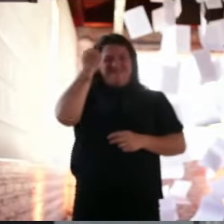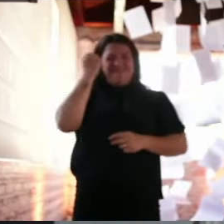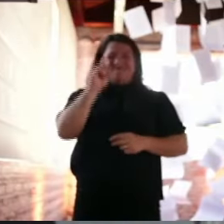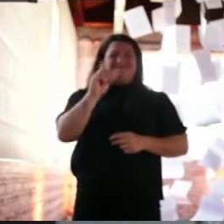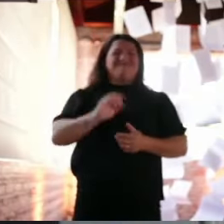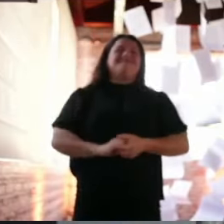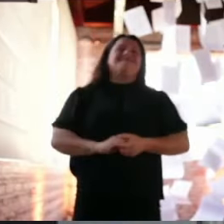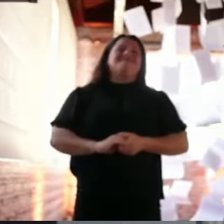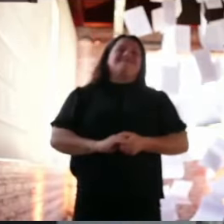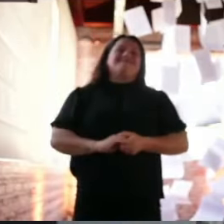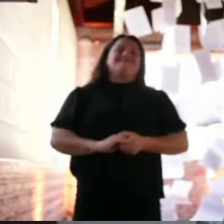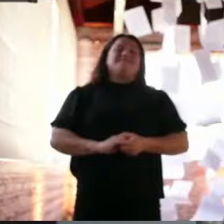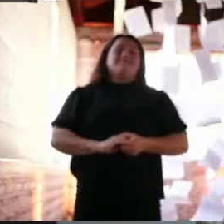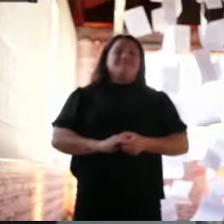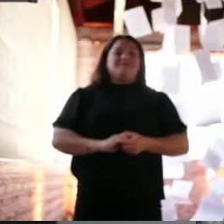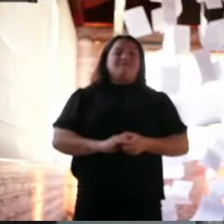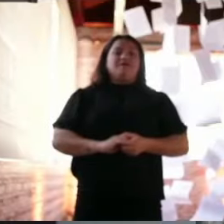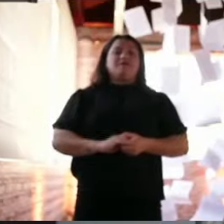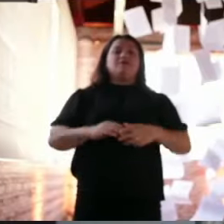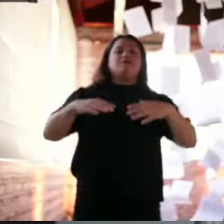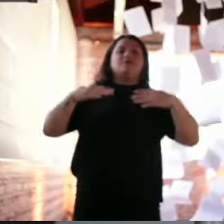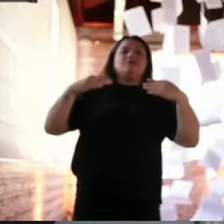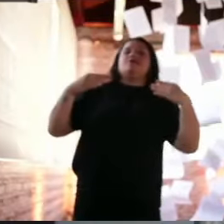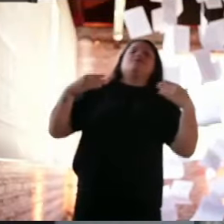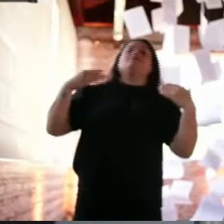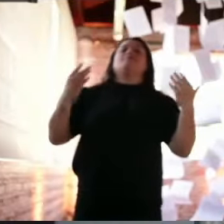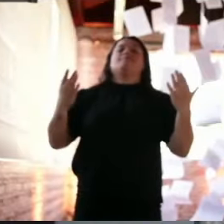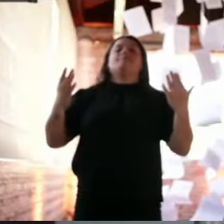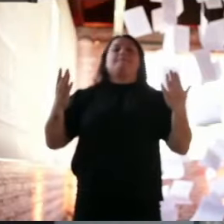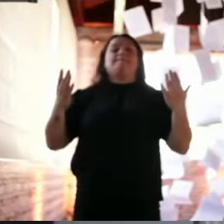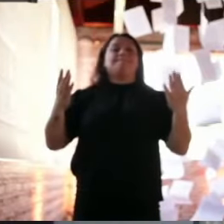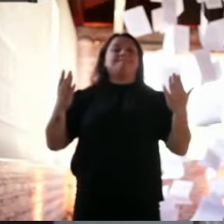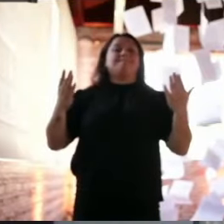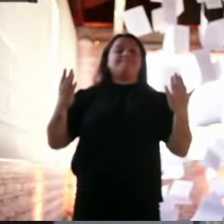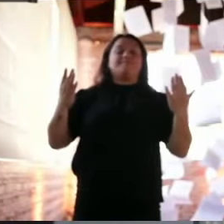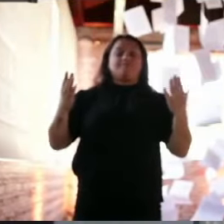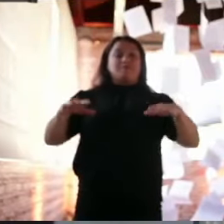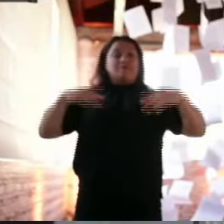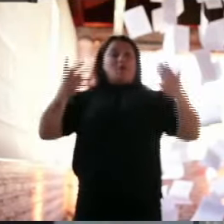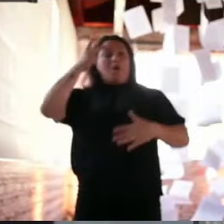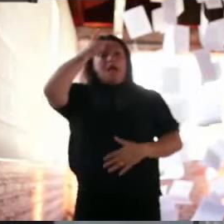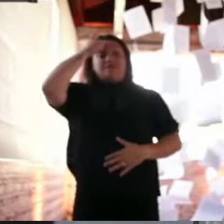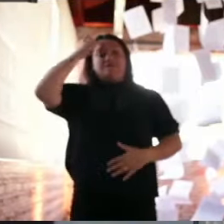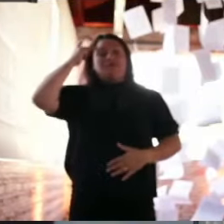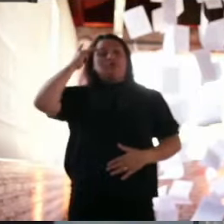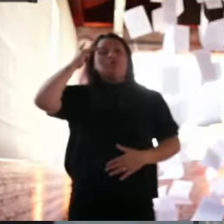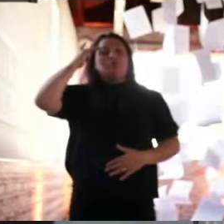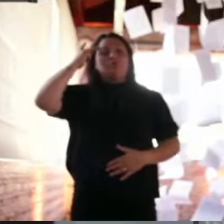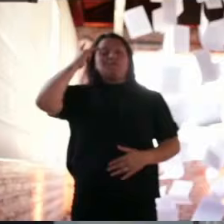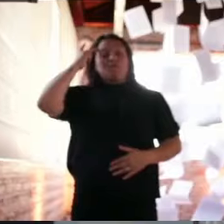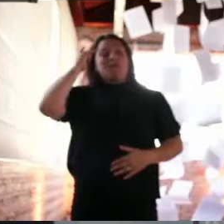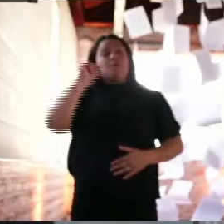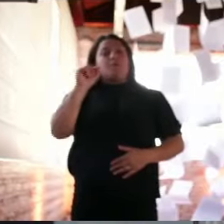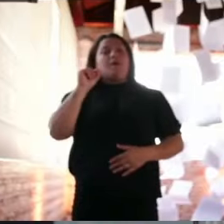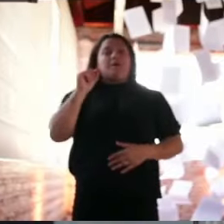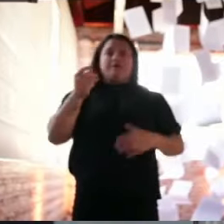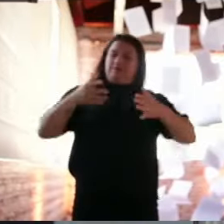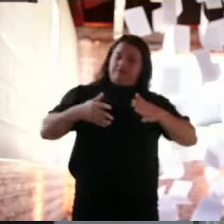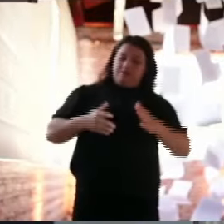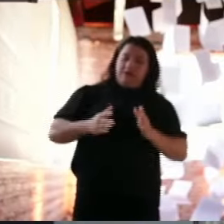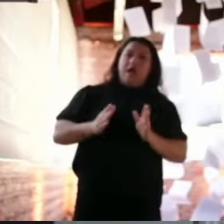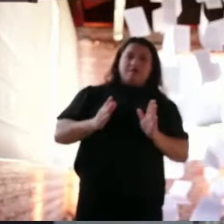estão tentando fazer tudo totalmente extraú né Então as pessoas que que